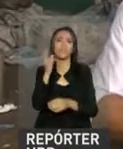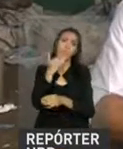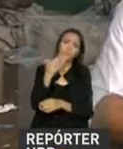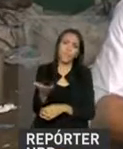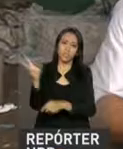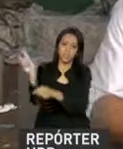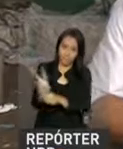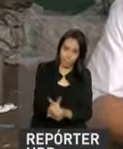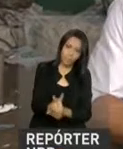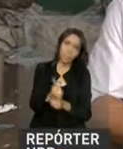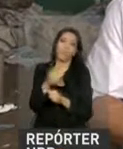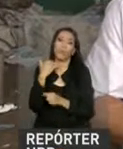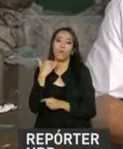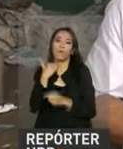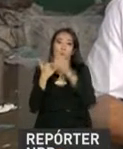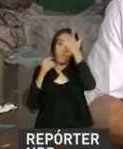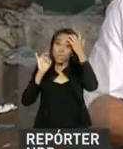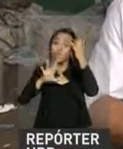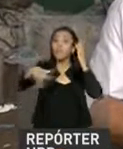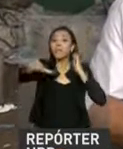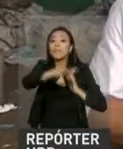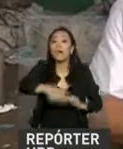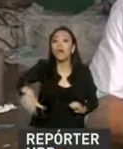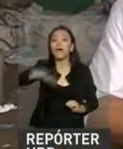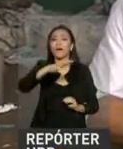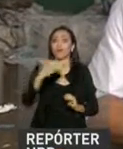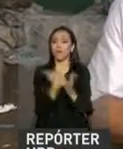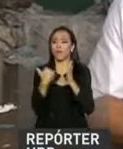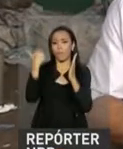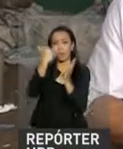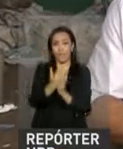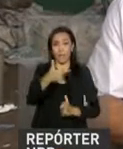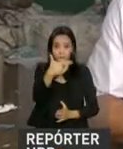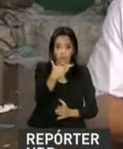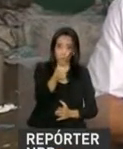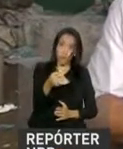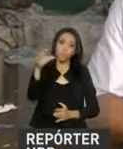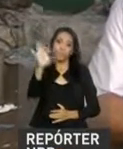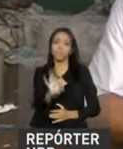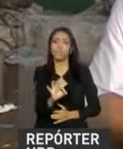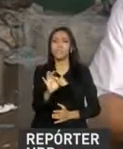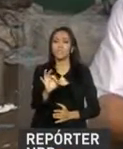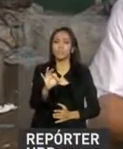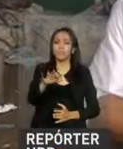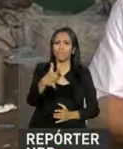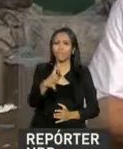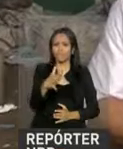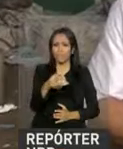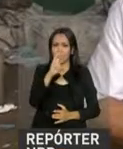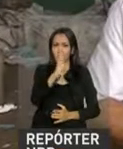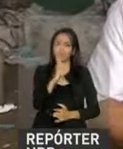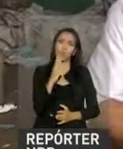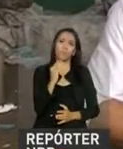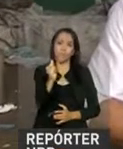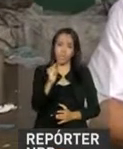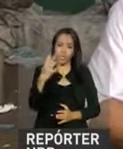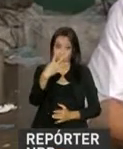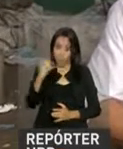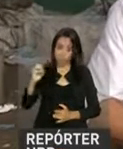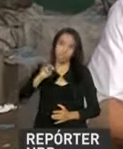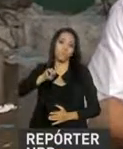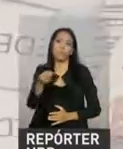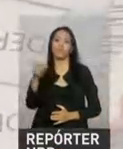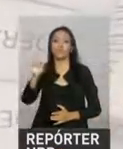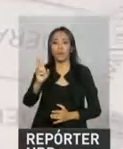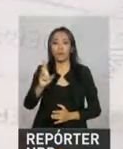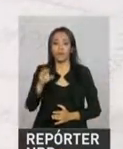banco que só pra esse segmento deve aumentar cerca de 20 por cento o equivalente a 5 bilhões e 400 milhões de